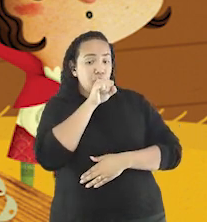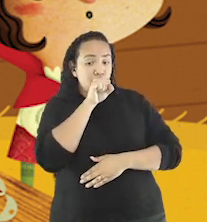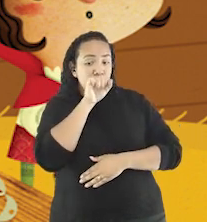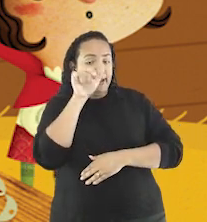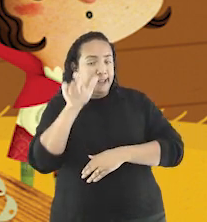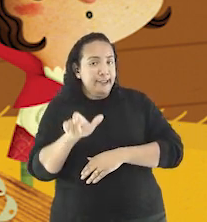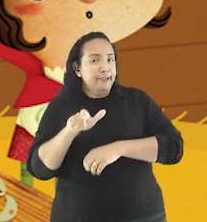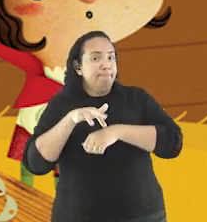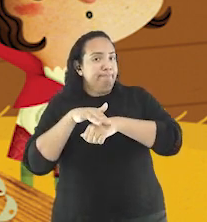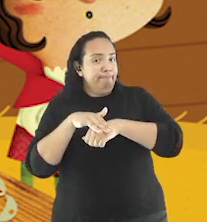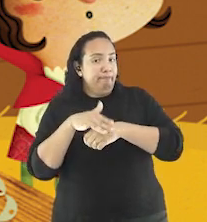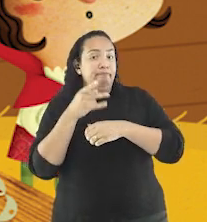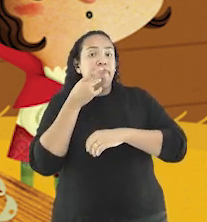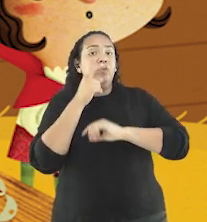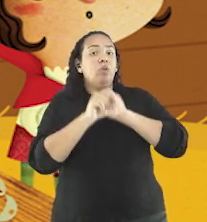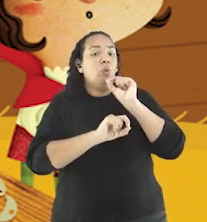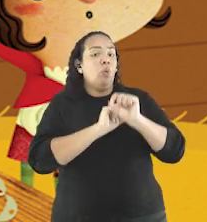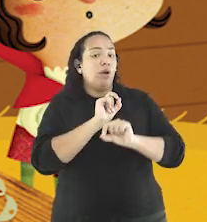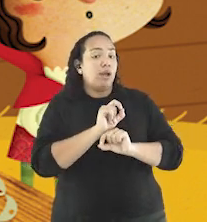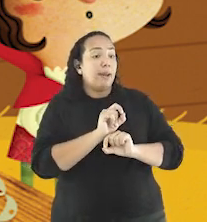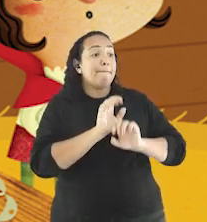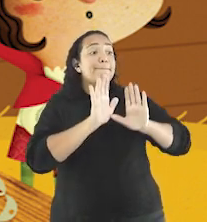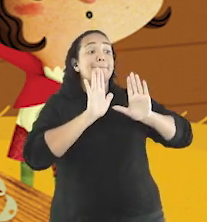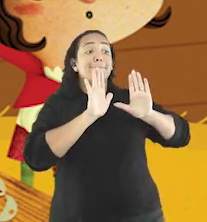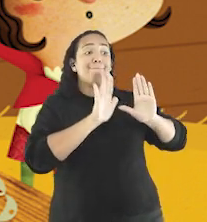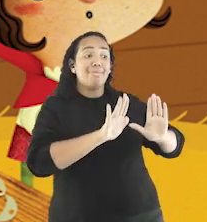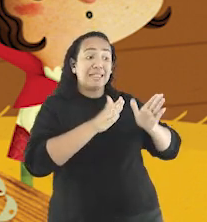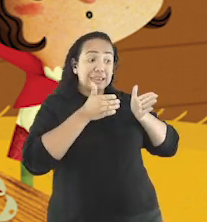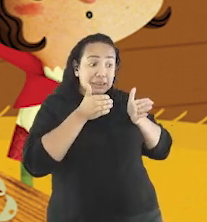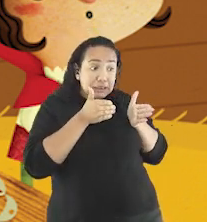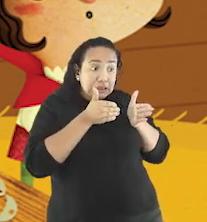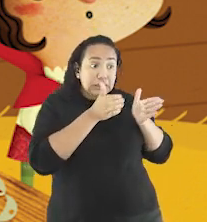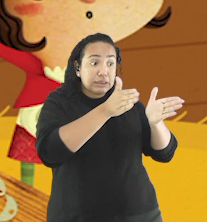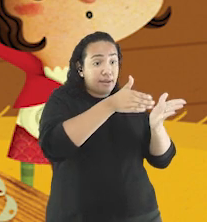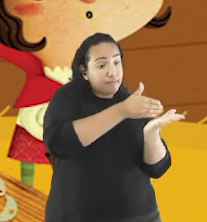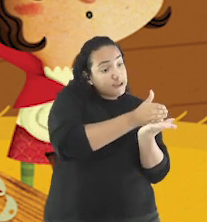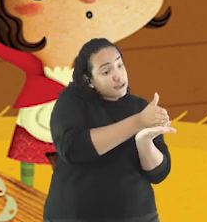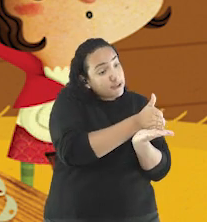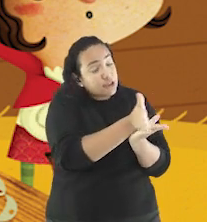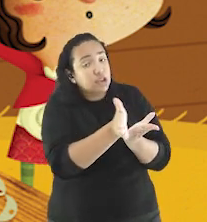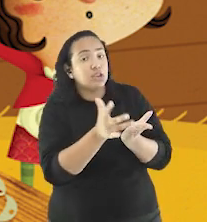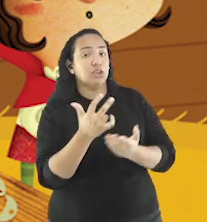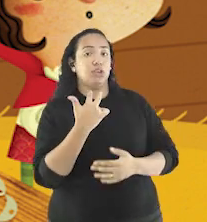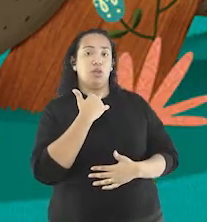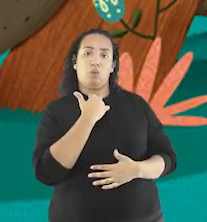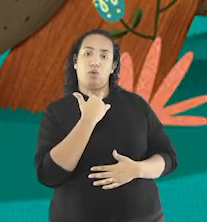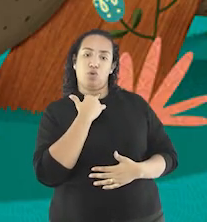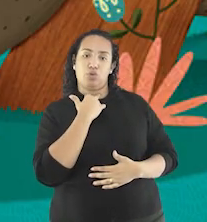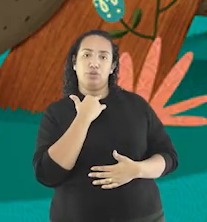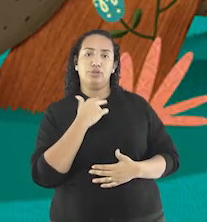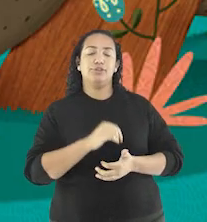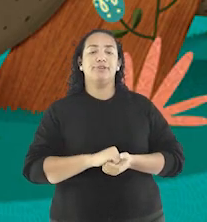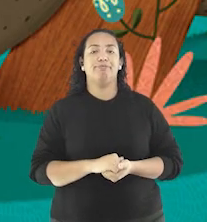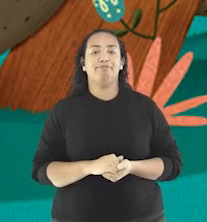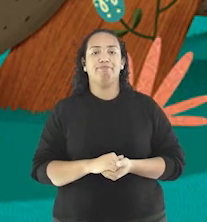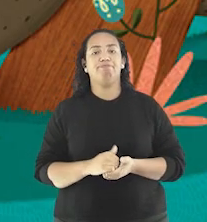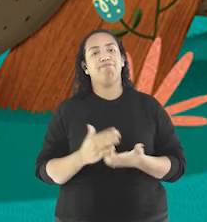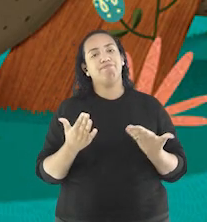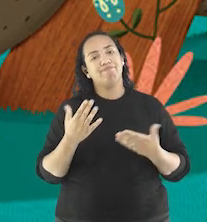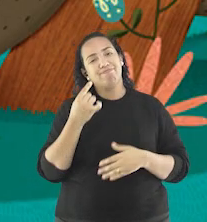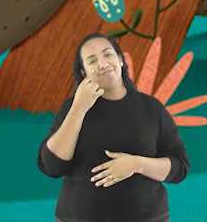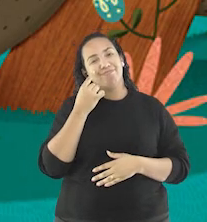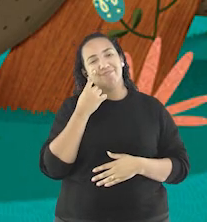avó, que estava enferma, disse: "Mas não desvie do caminho." Pois bem,